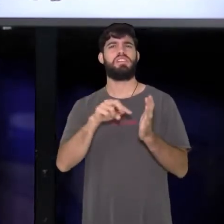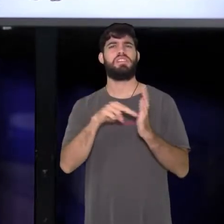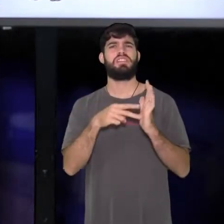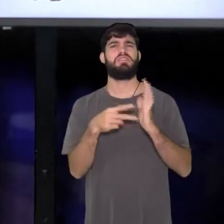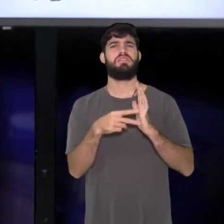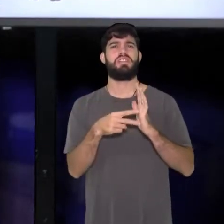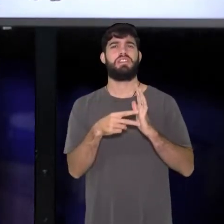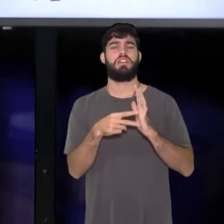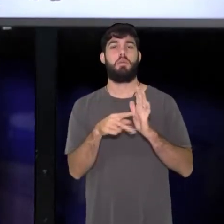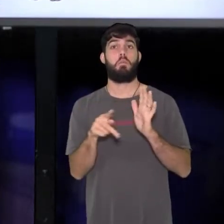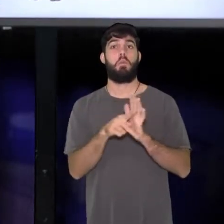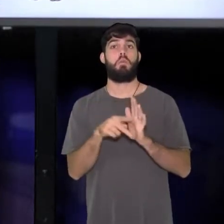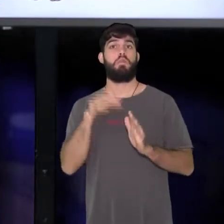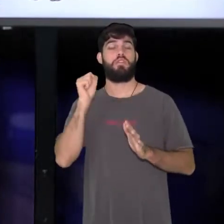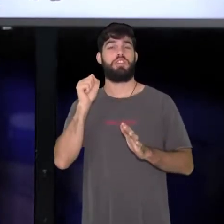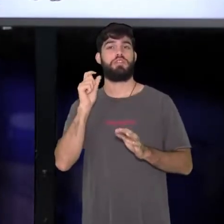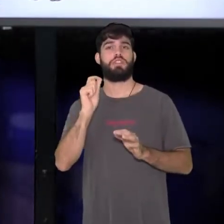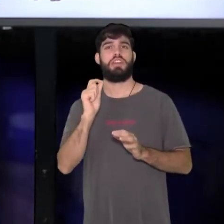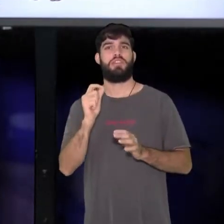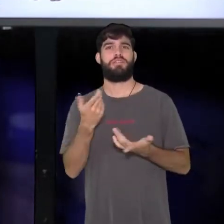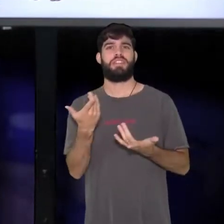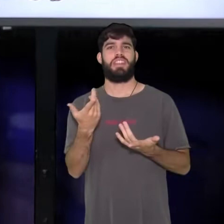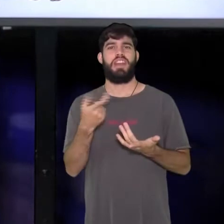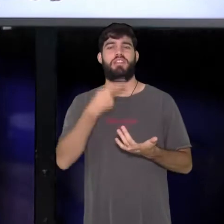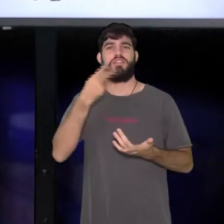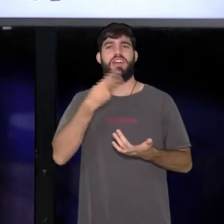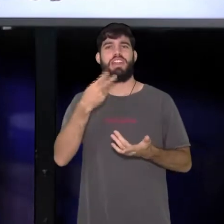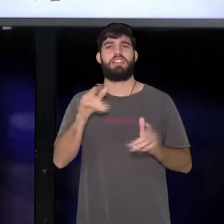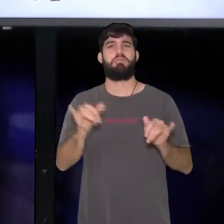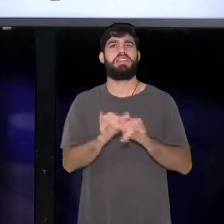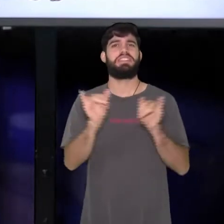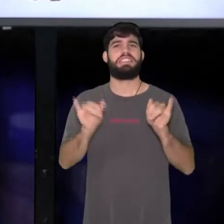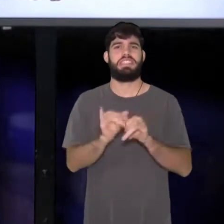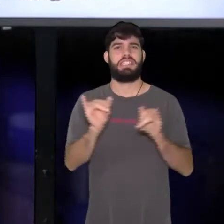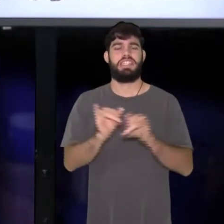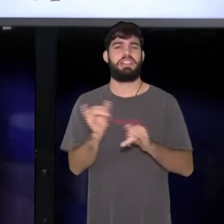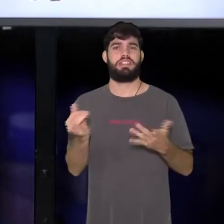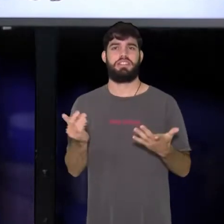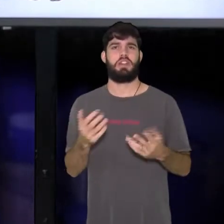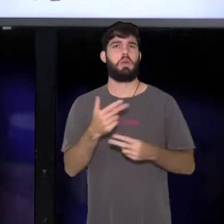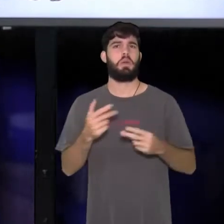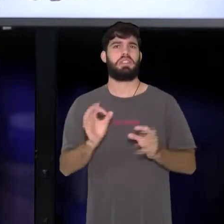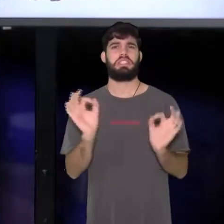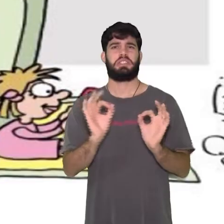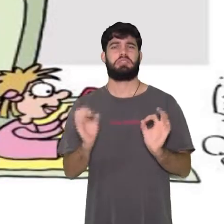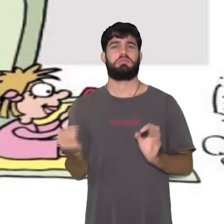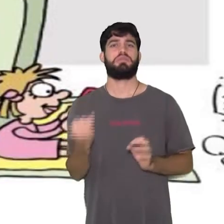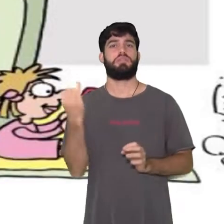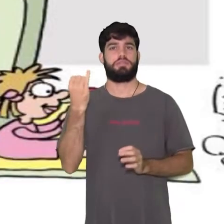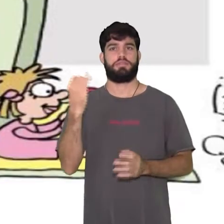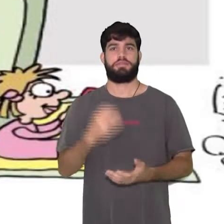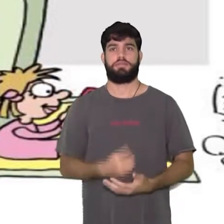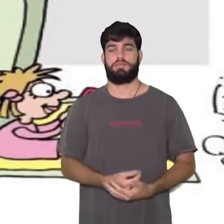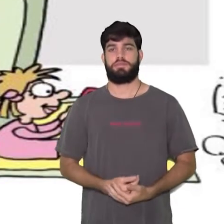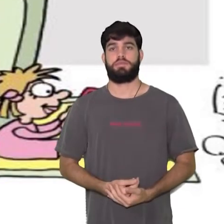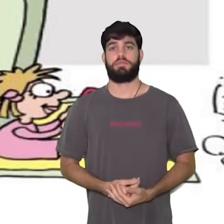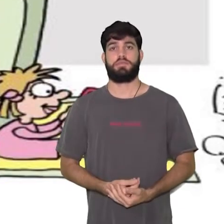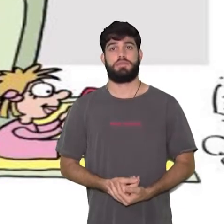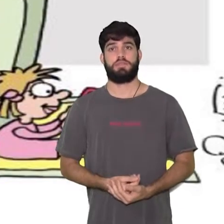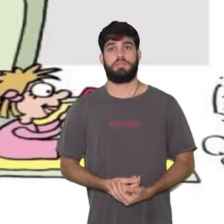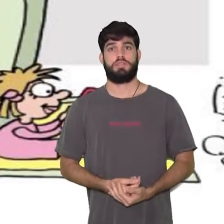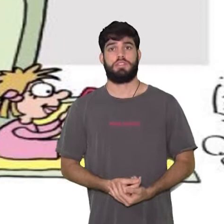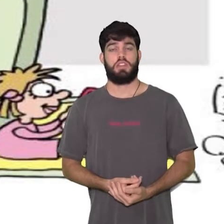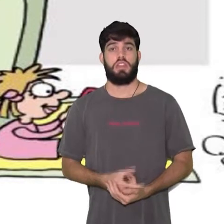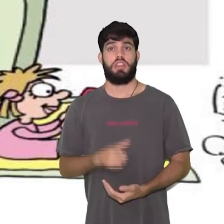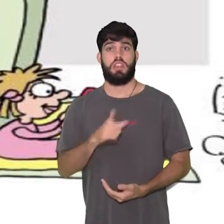Tá falando besteira, tá falando bobagem, né? Palavras sem conteúdo, tá? Depois a gente vai chegar nesse ponto. Tem um